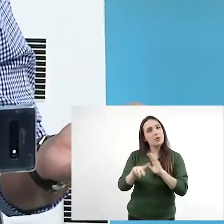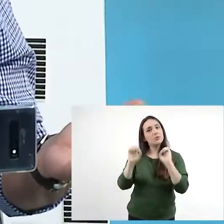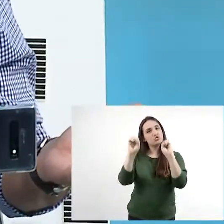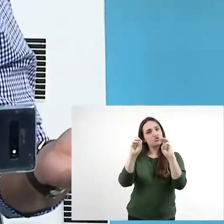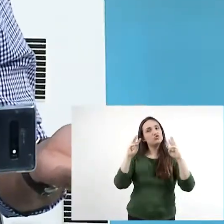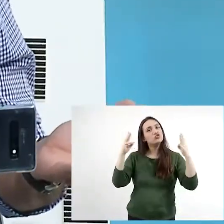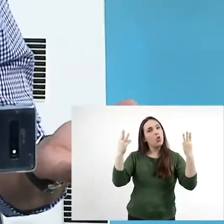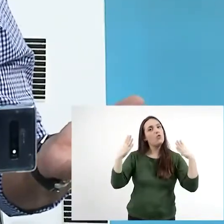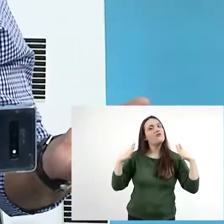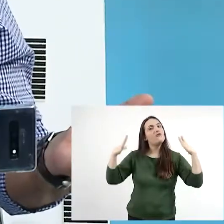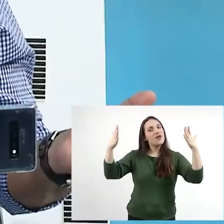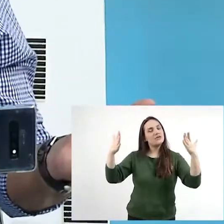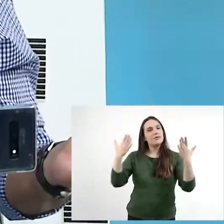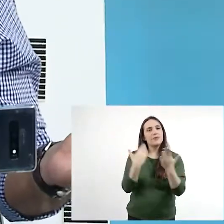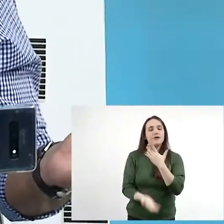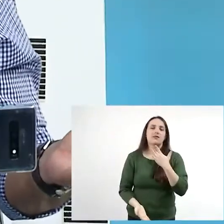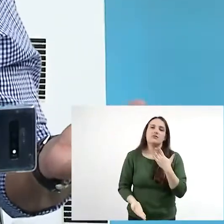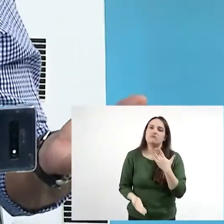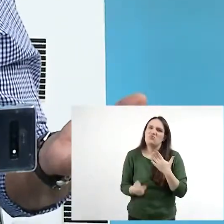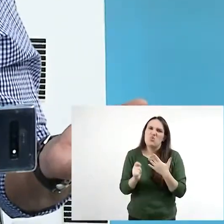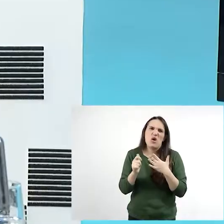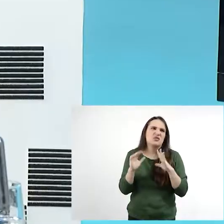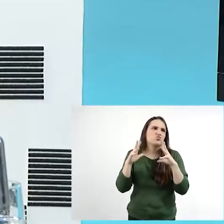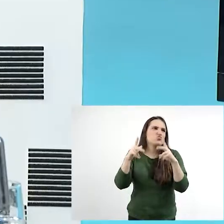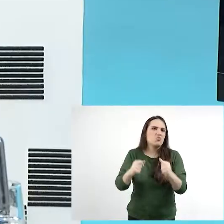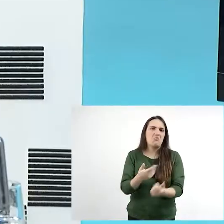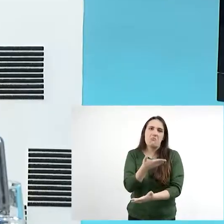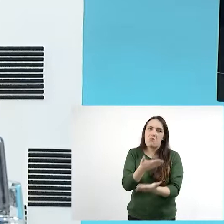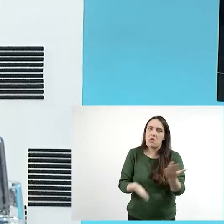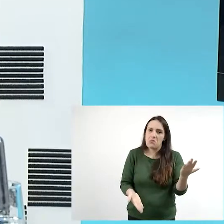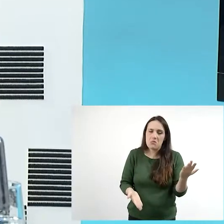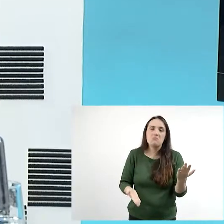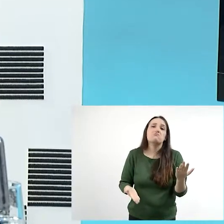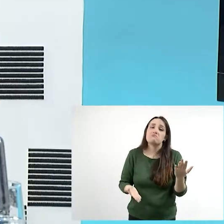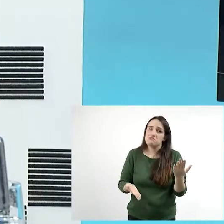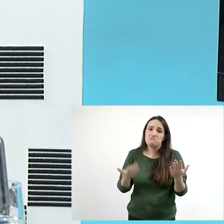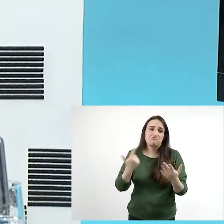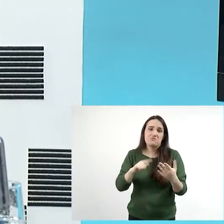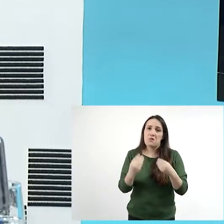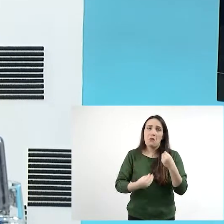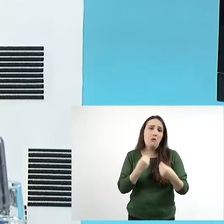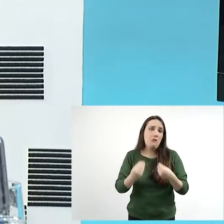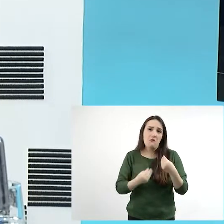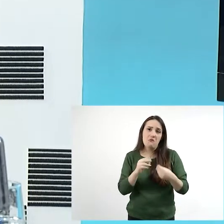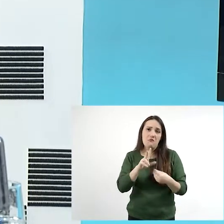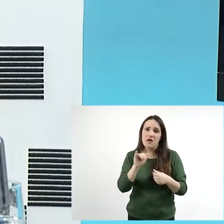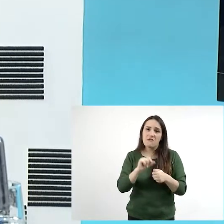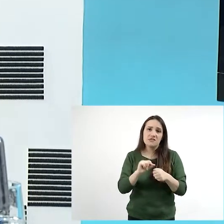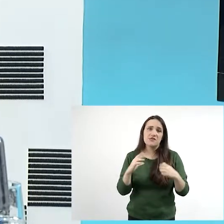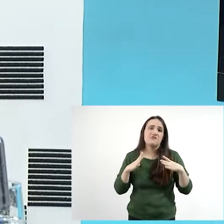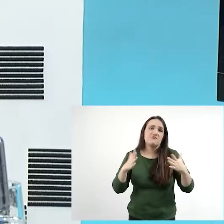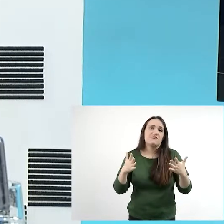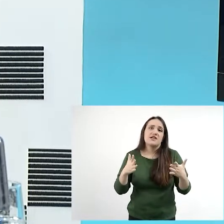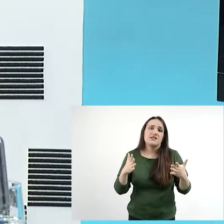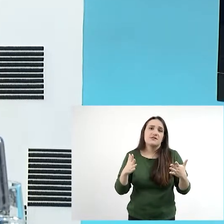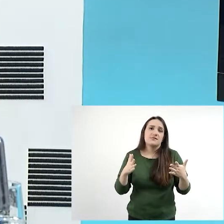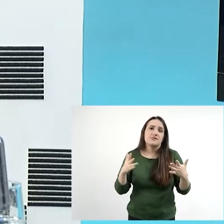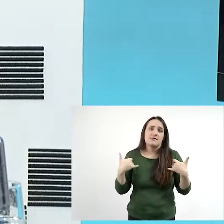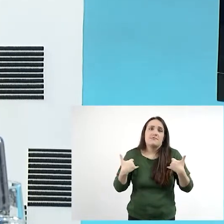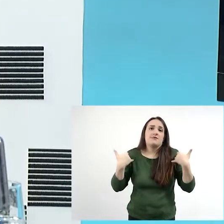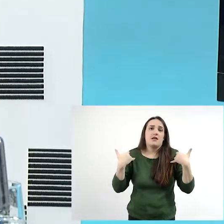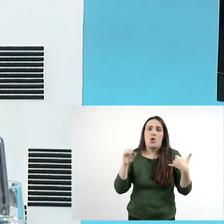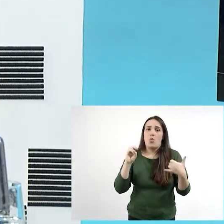nós praticamente perdemos todos os eventos no nosso estado, porque não tem como mais fazer festa de aniversário,